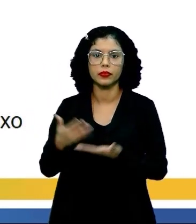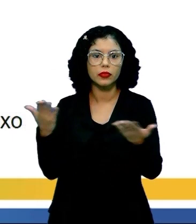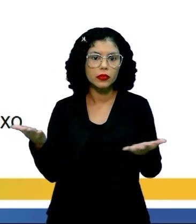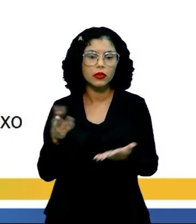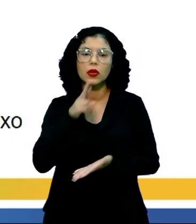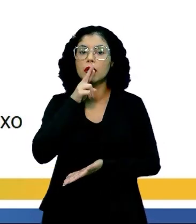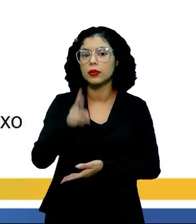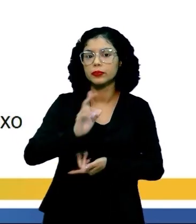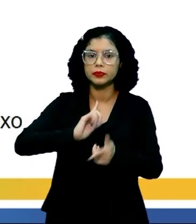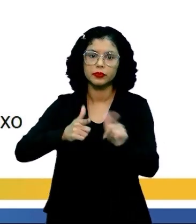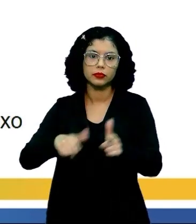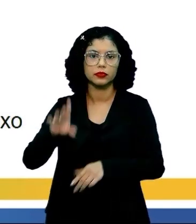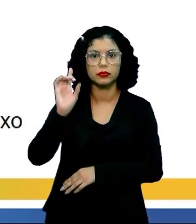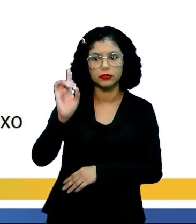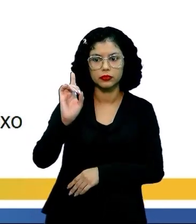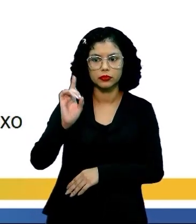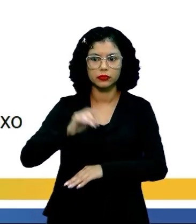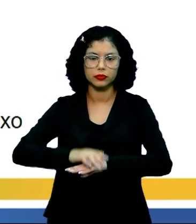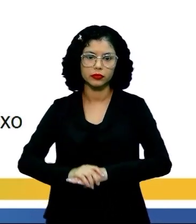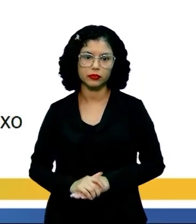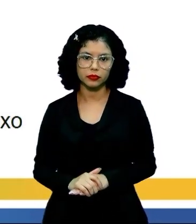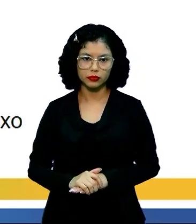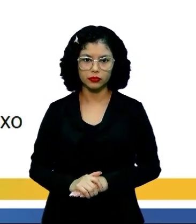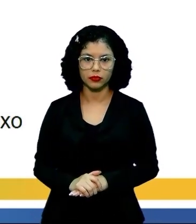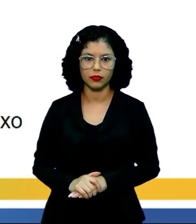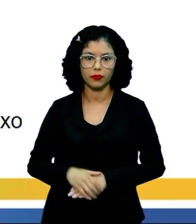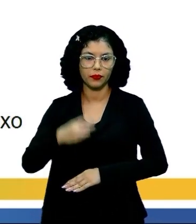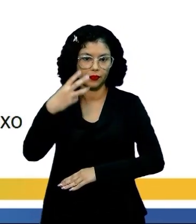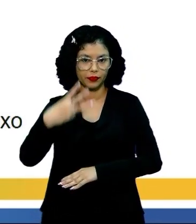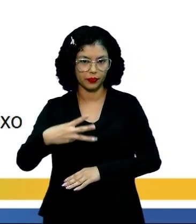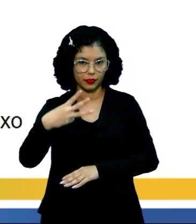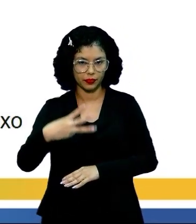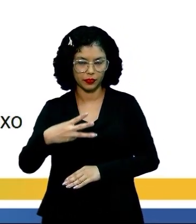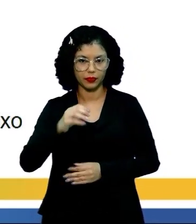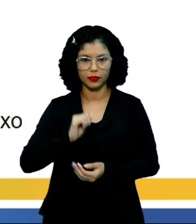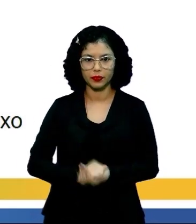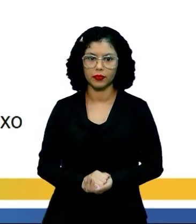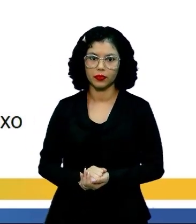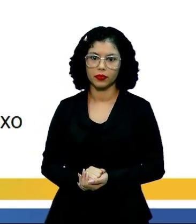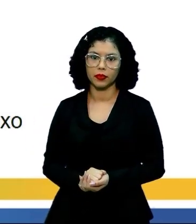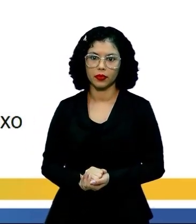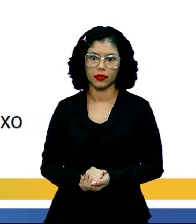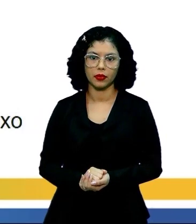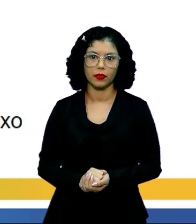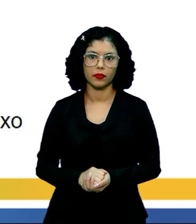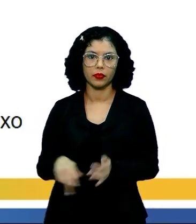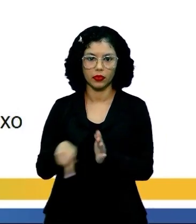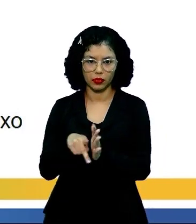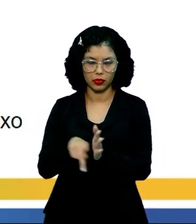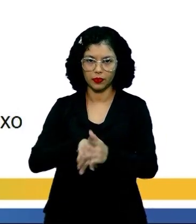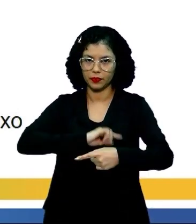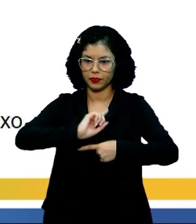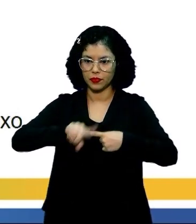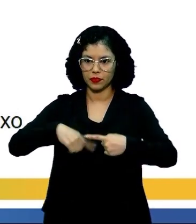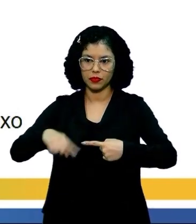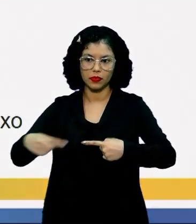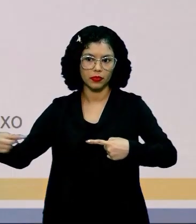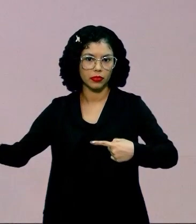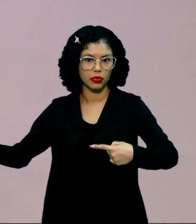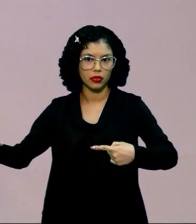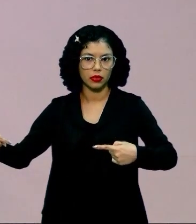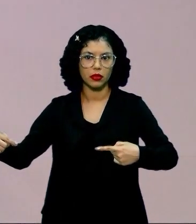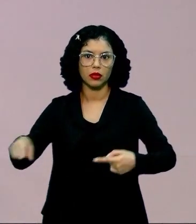A resposta correta, a letra D. Agora vamos ver aqui, ó. Isso aqui foi extraído do livro, preste bem